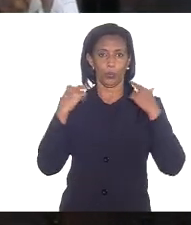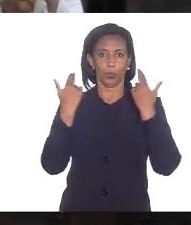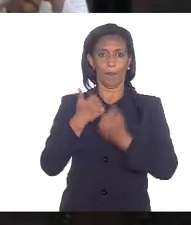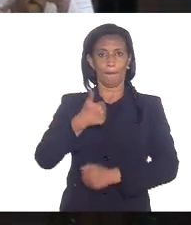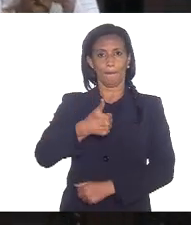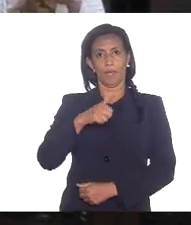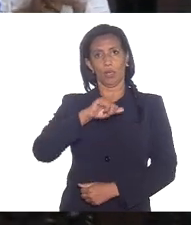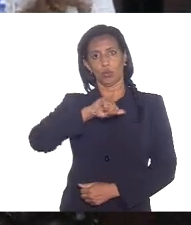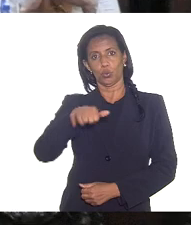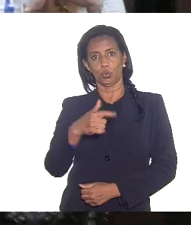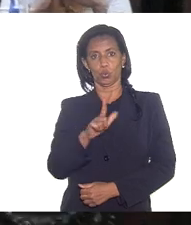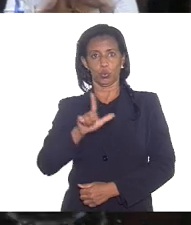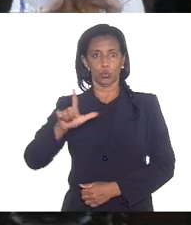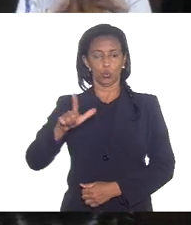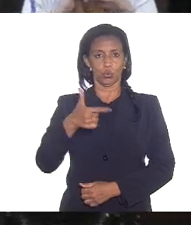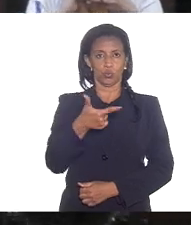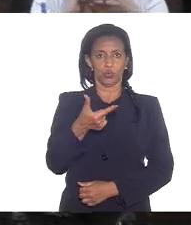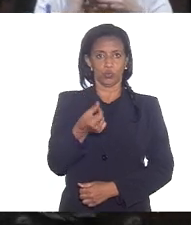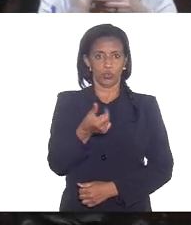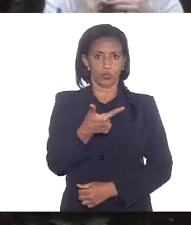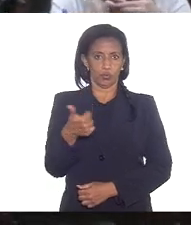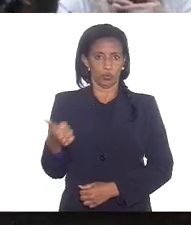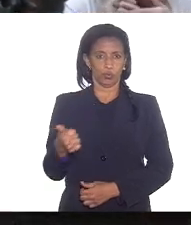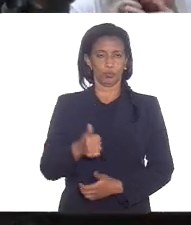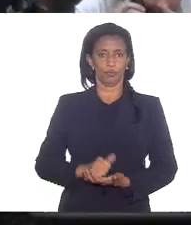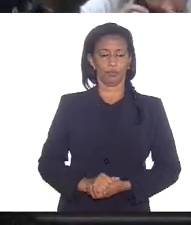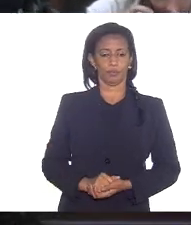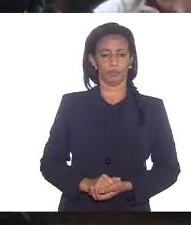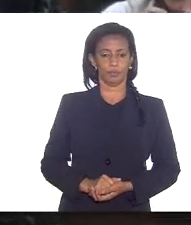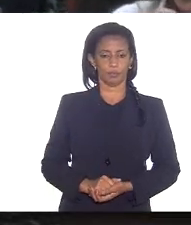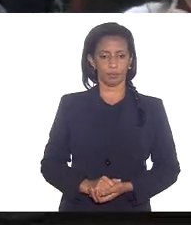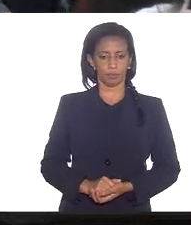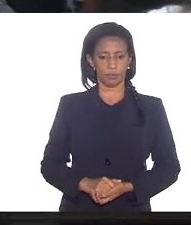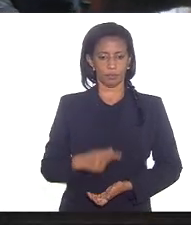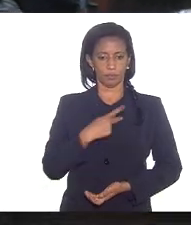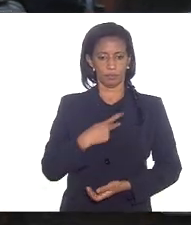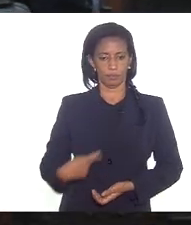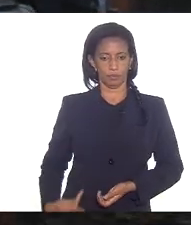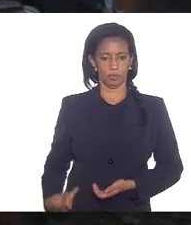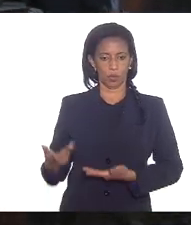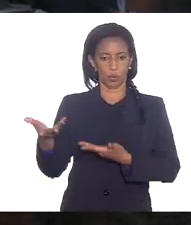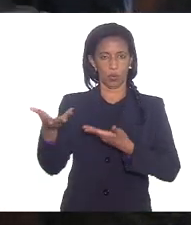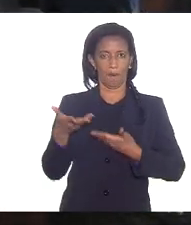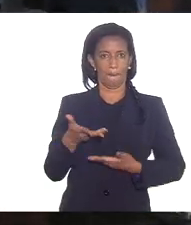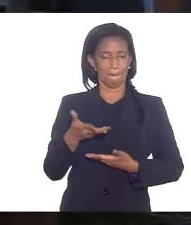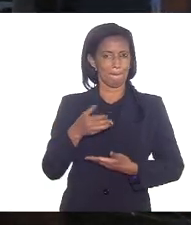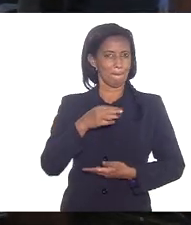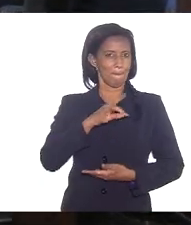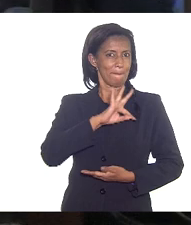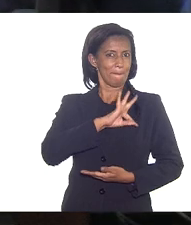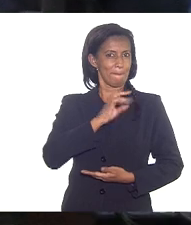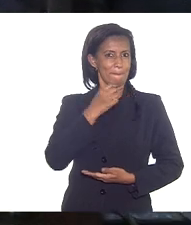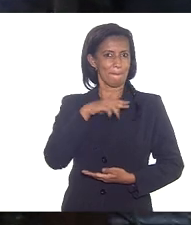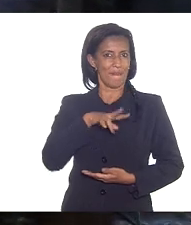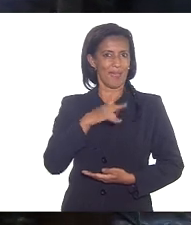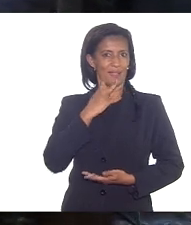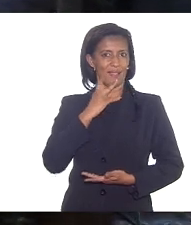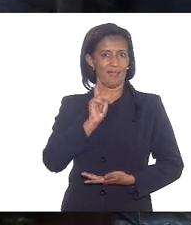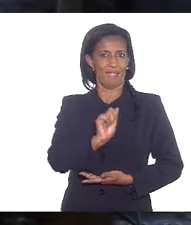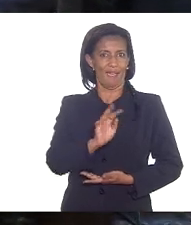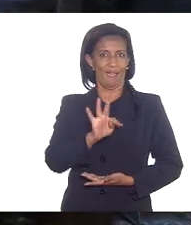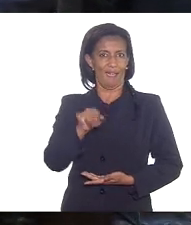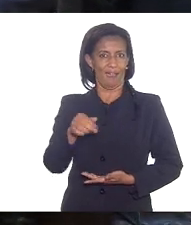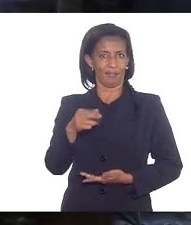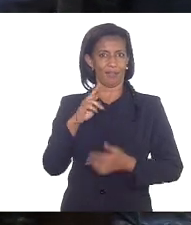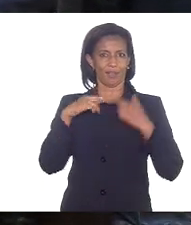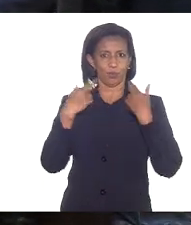1º de julho 2021 a presidência convida a deputada Martha Rocha fazer a leitura da ata da sessão